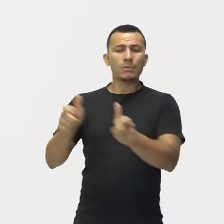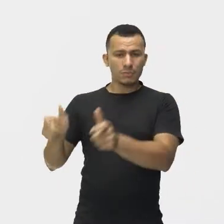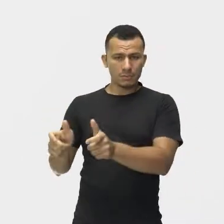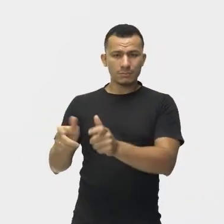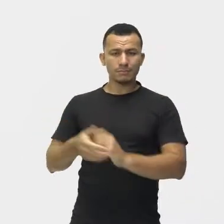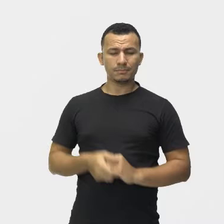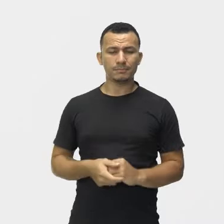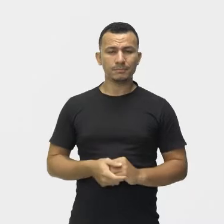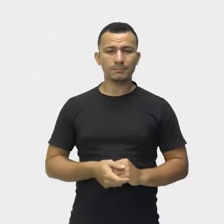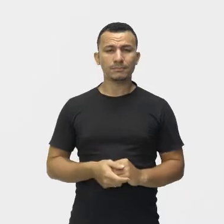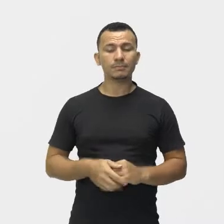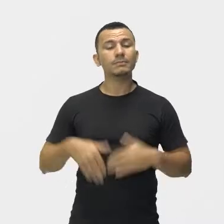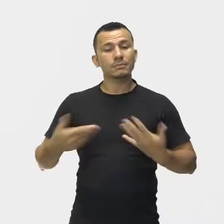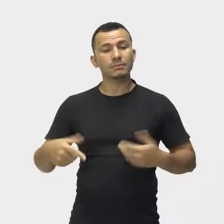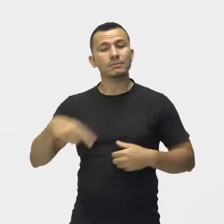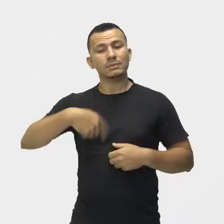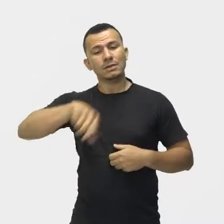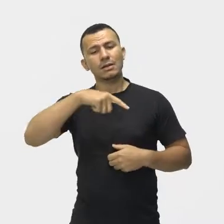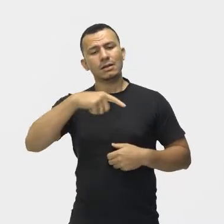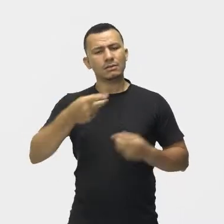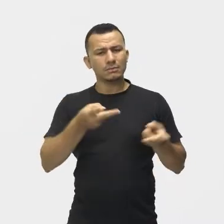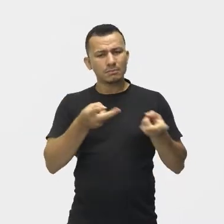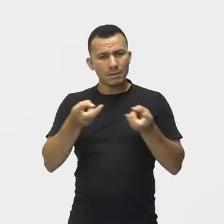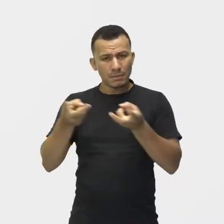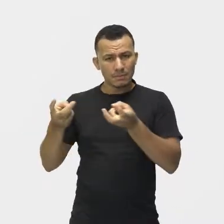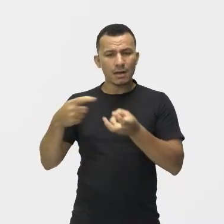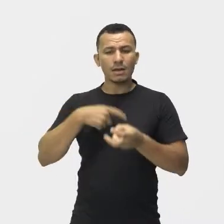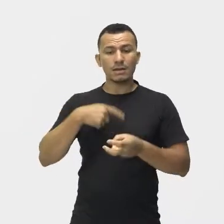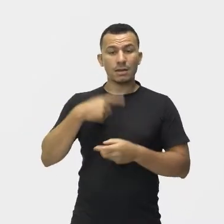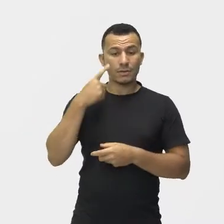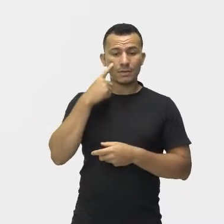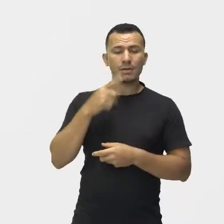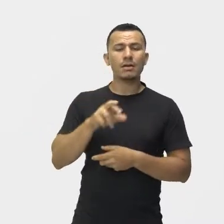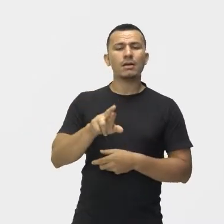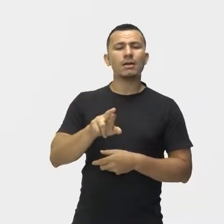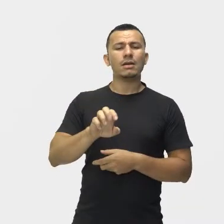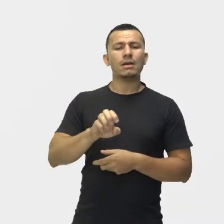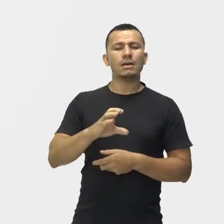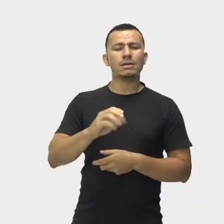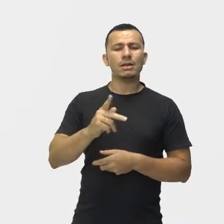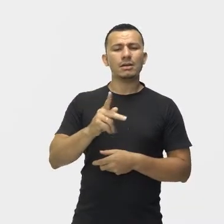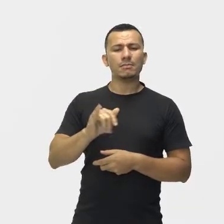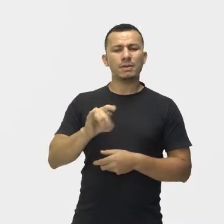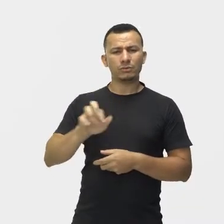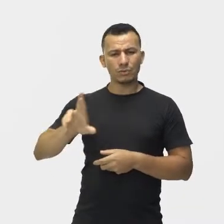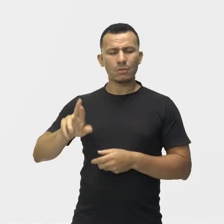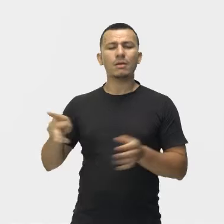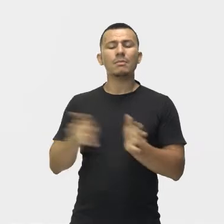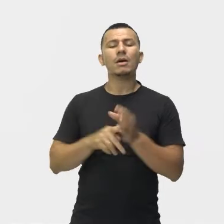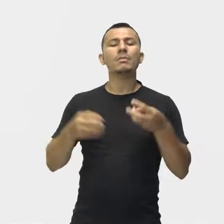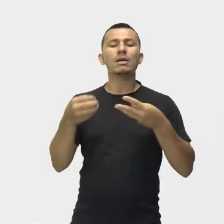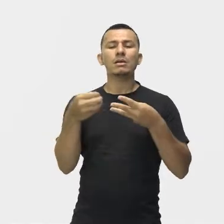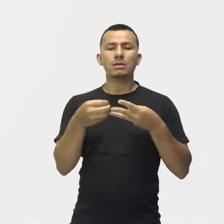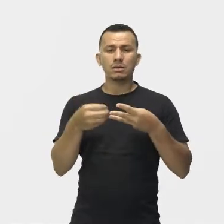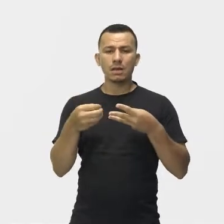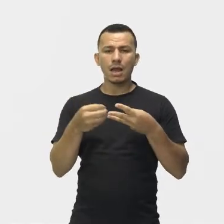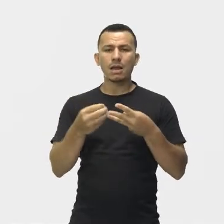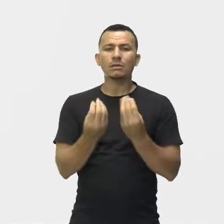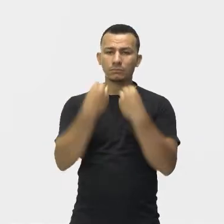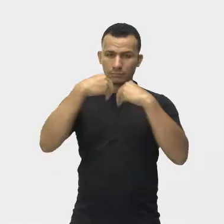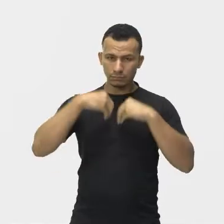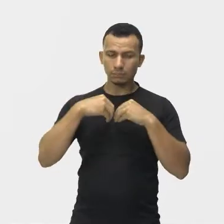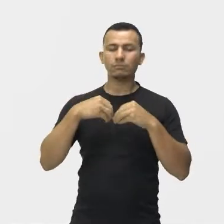falei anteriormente. Então nós temos aí esses receptores sensoriais, que são células que vão estar presentes no nosso